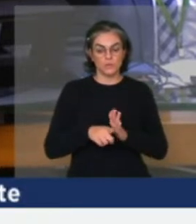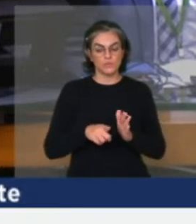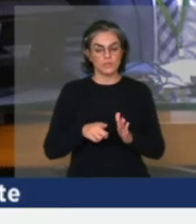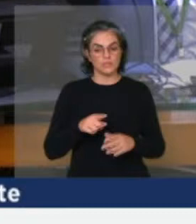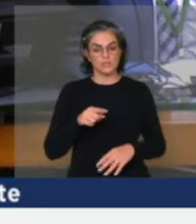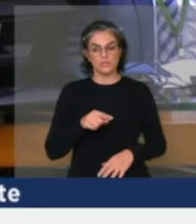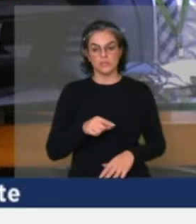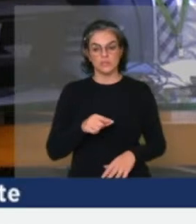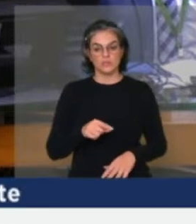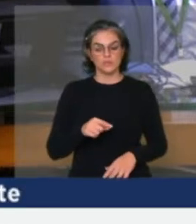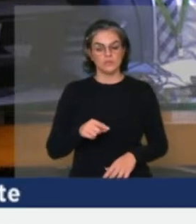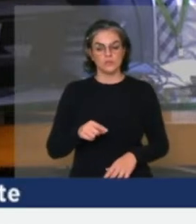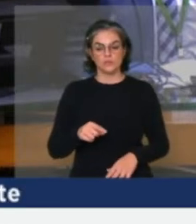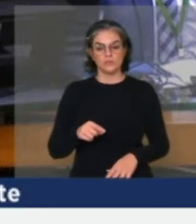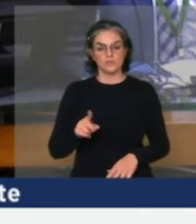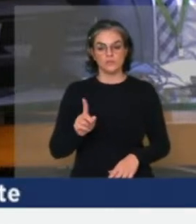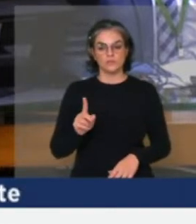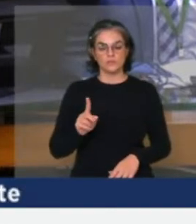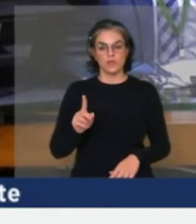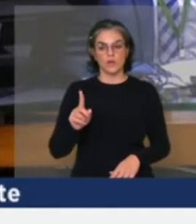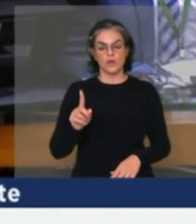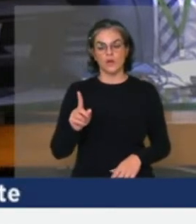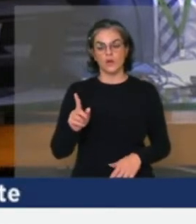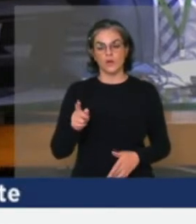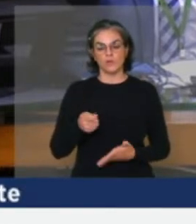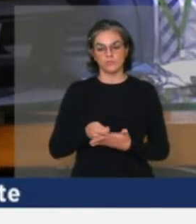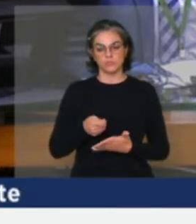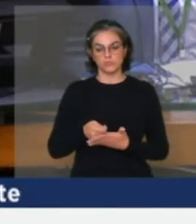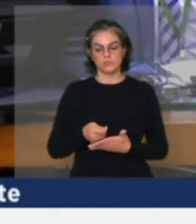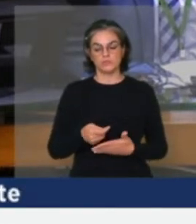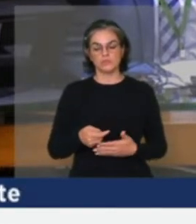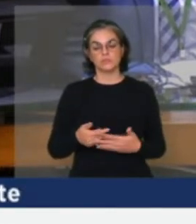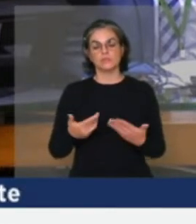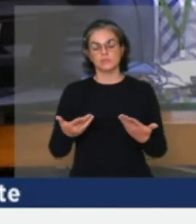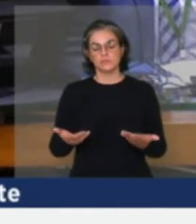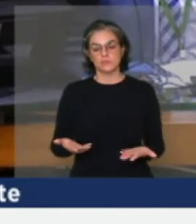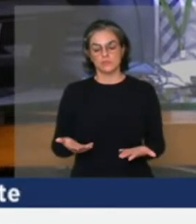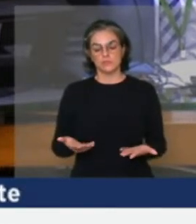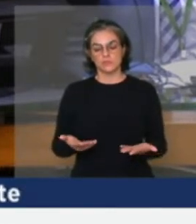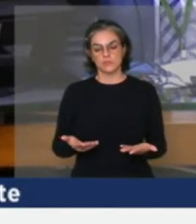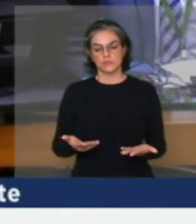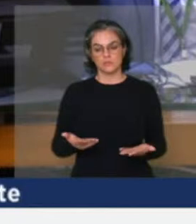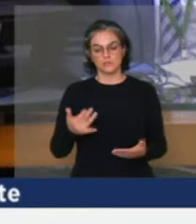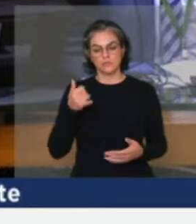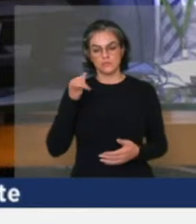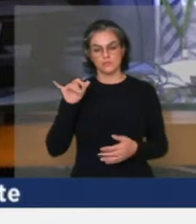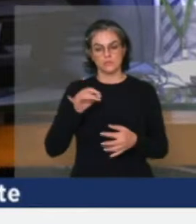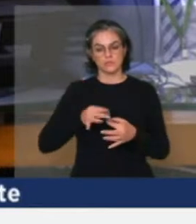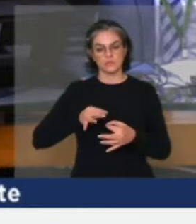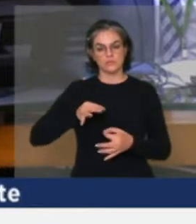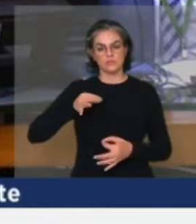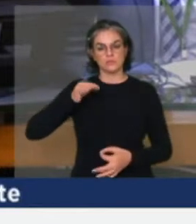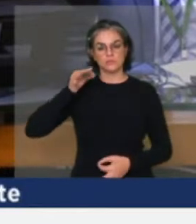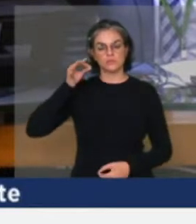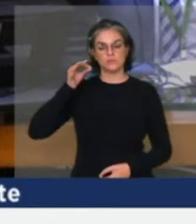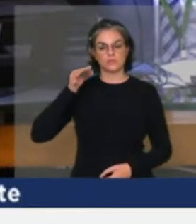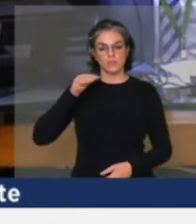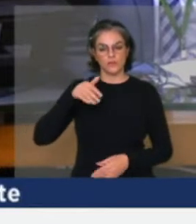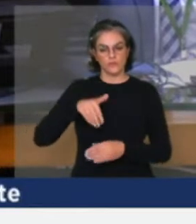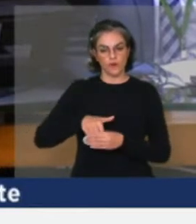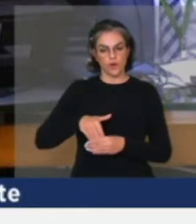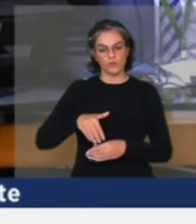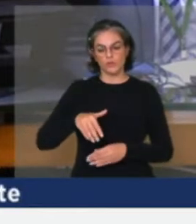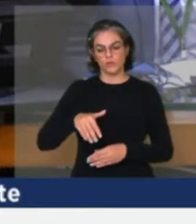não constituía uma obviedade. Em suma, para não me estender na ampla fundamentação constante daquele voto, que é público e